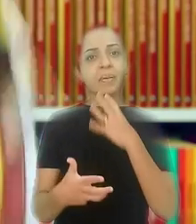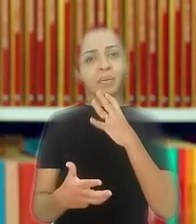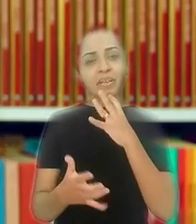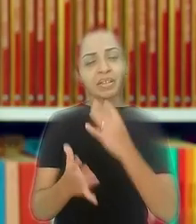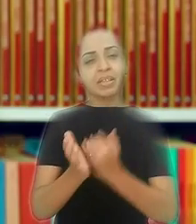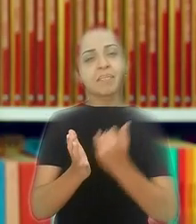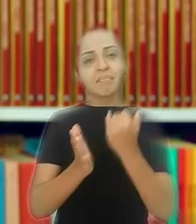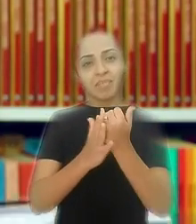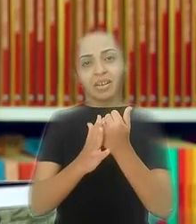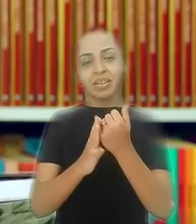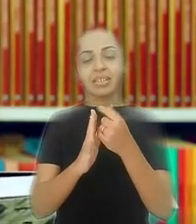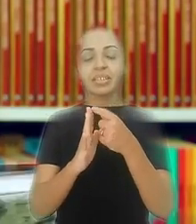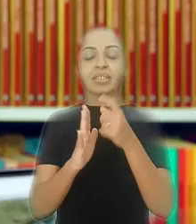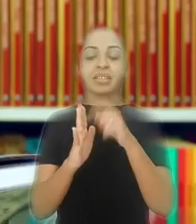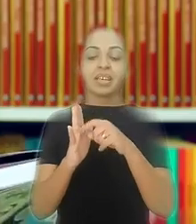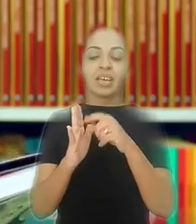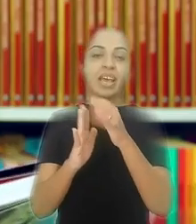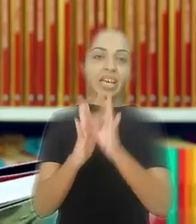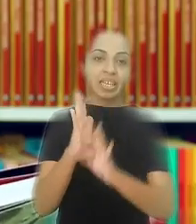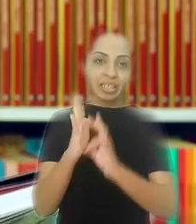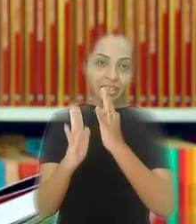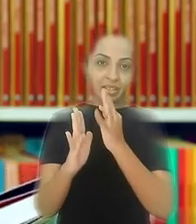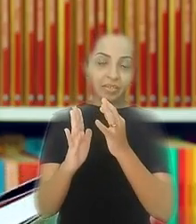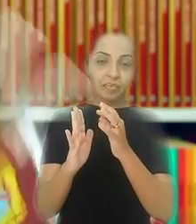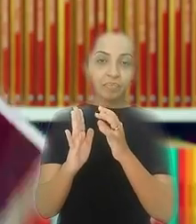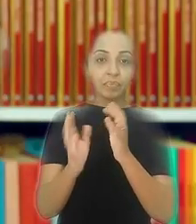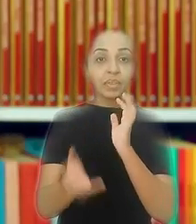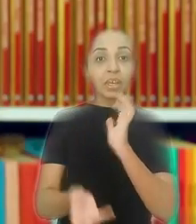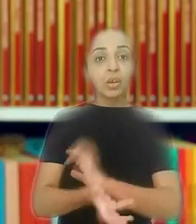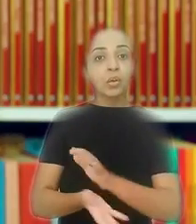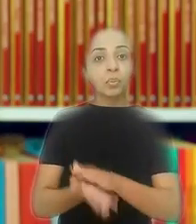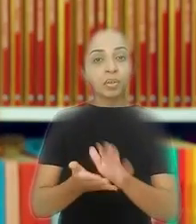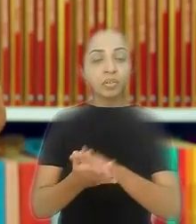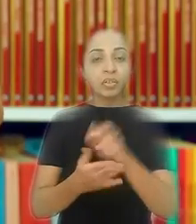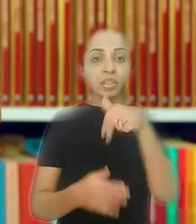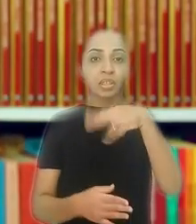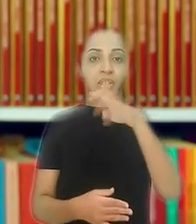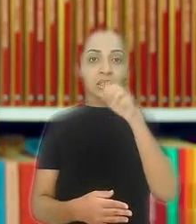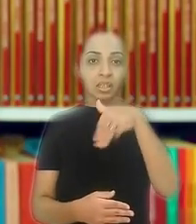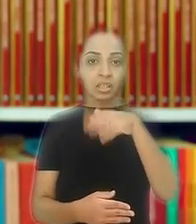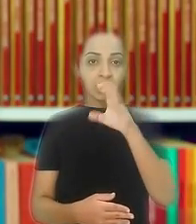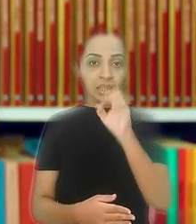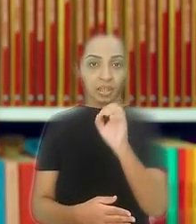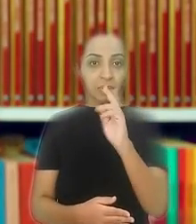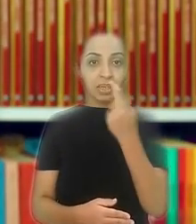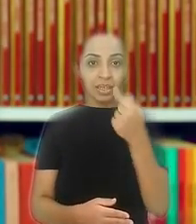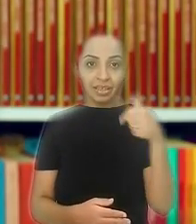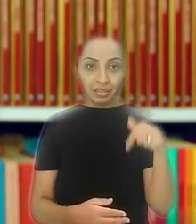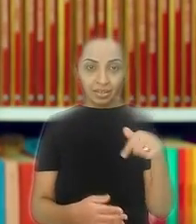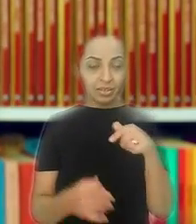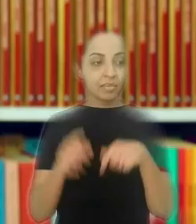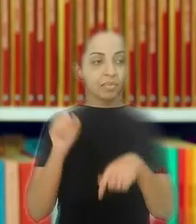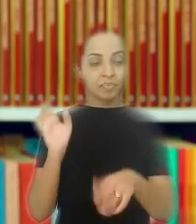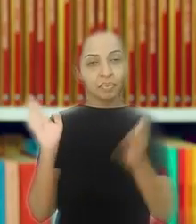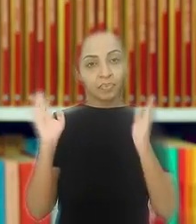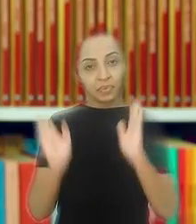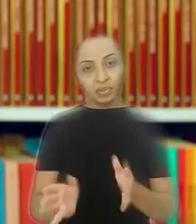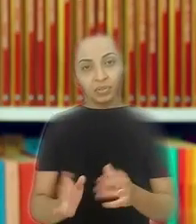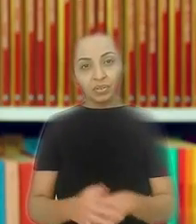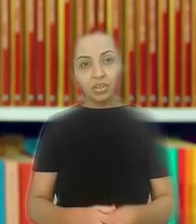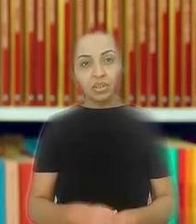vão querer conhecer mais esse esse aqui saiu pela ótima Editora nem que tem muitos muitos lançamentos bons de HQs e Tem